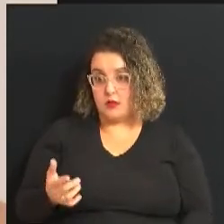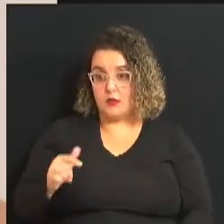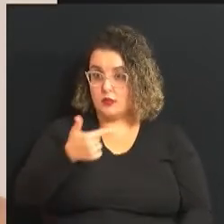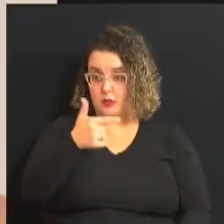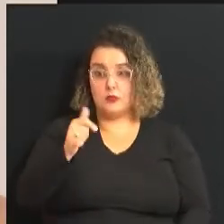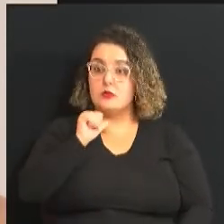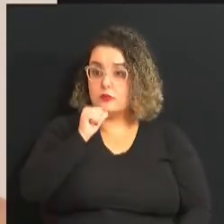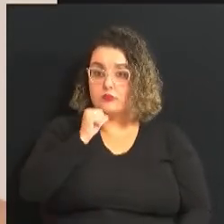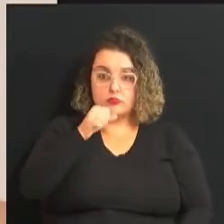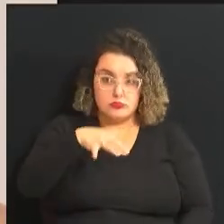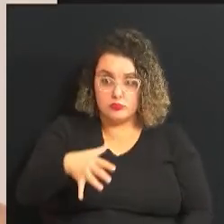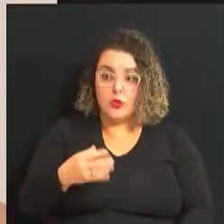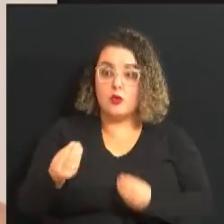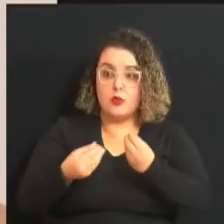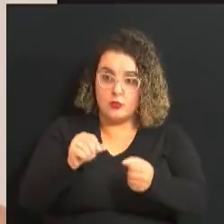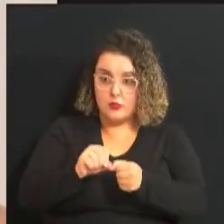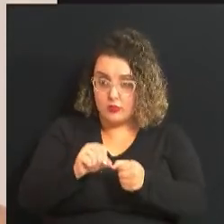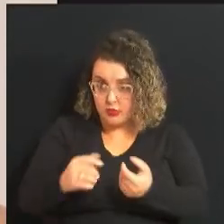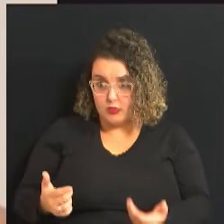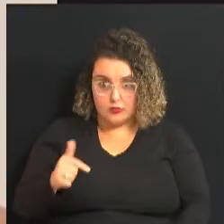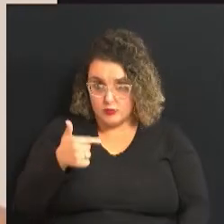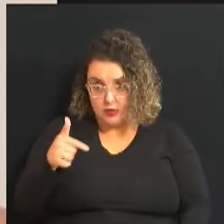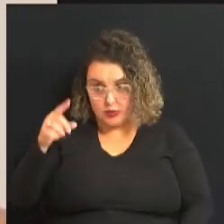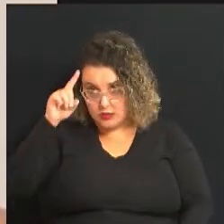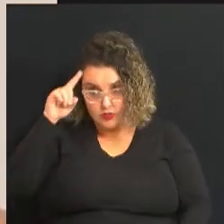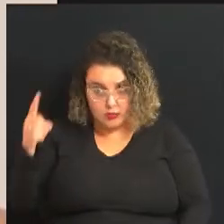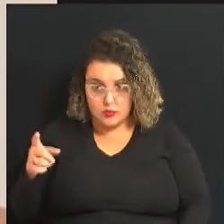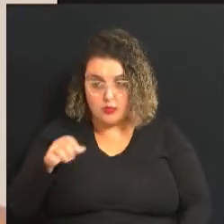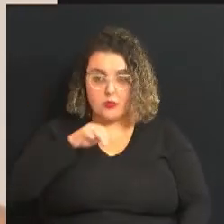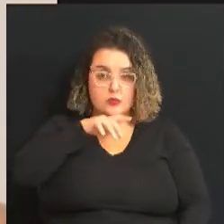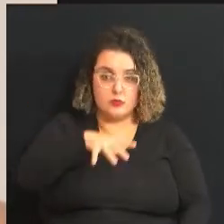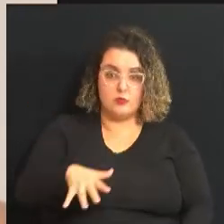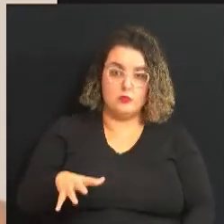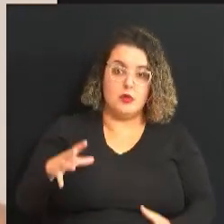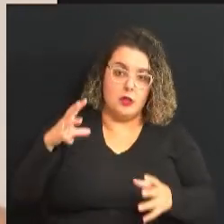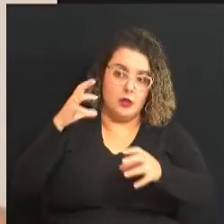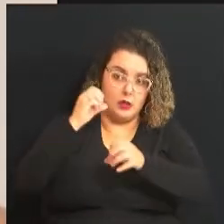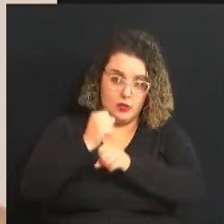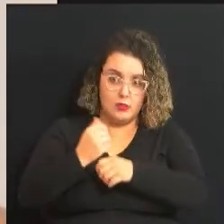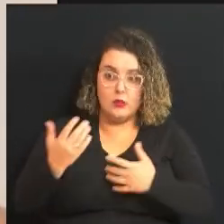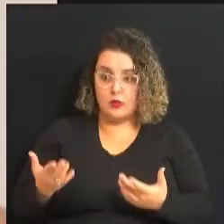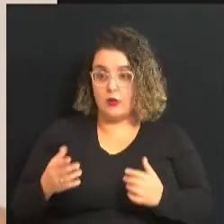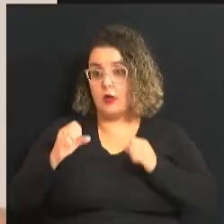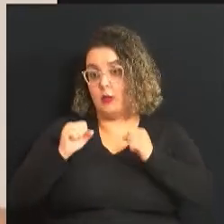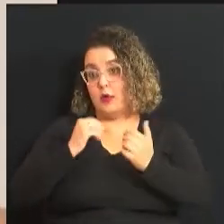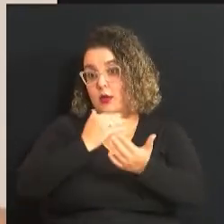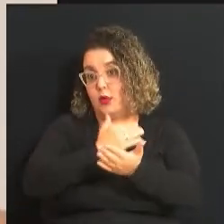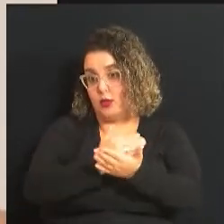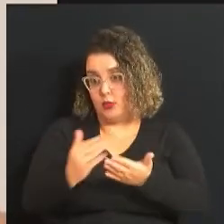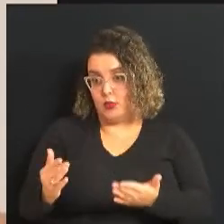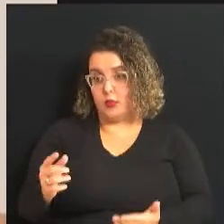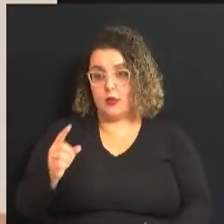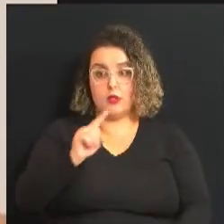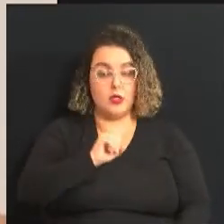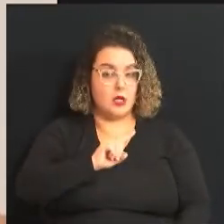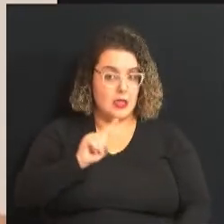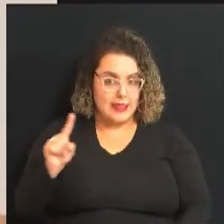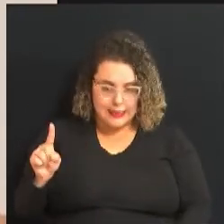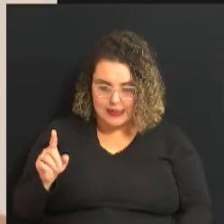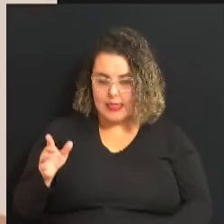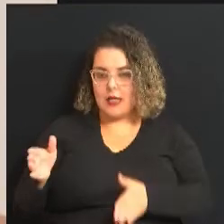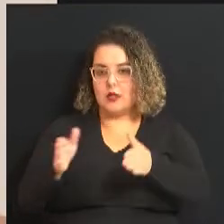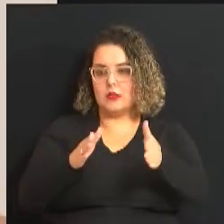como que a gente faz? A gente não vai ter o dia da menstruação para calcular. E aí a gente poderia começar não estando nesse momento